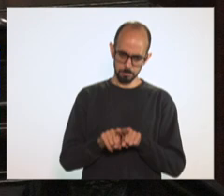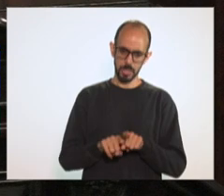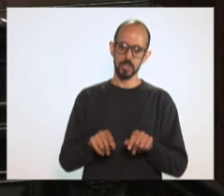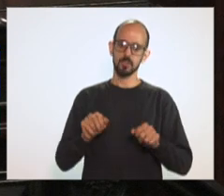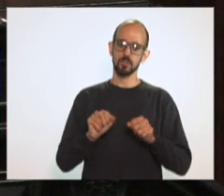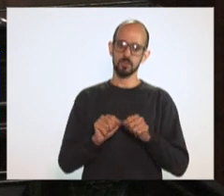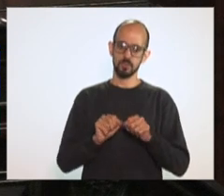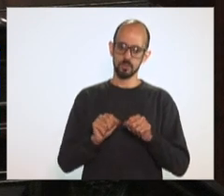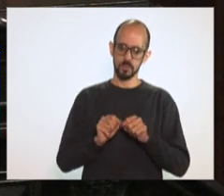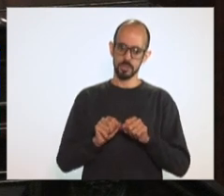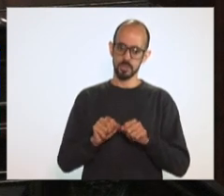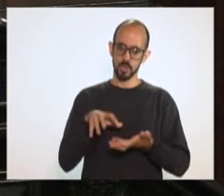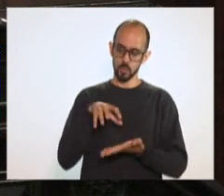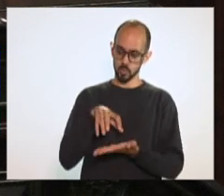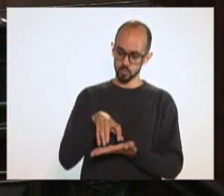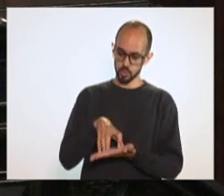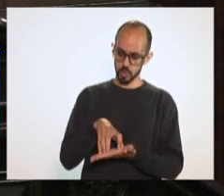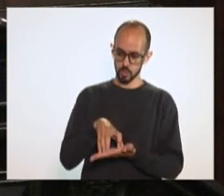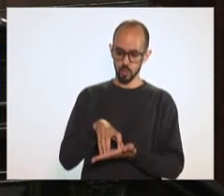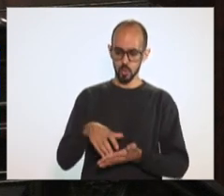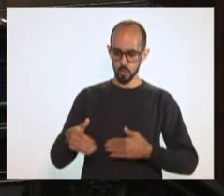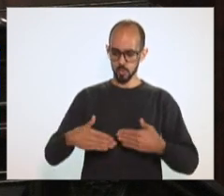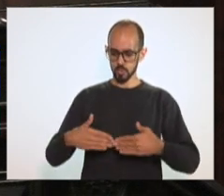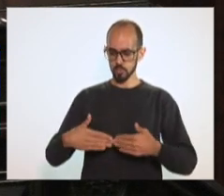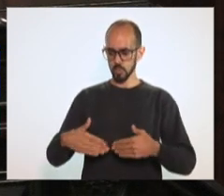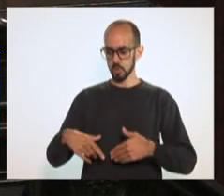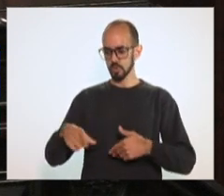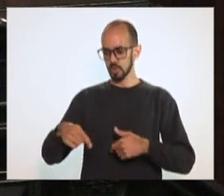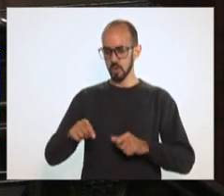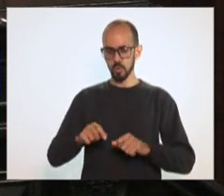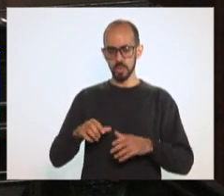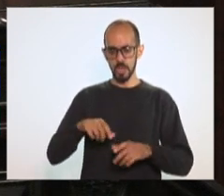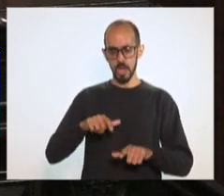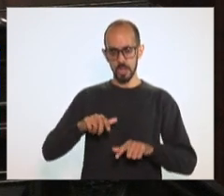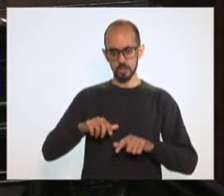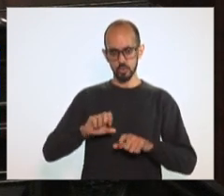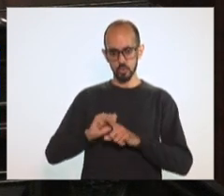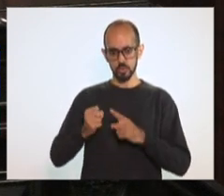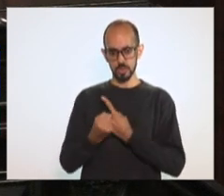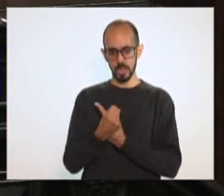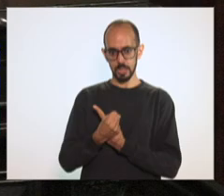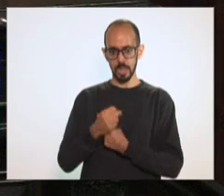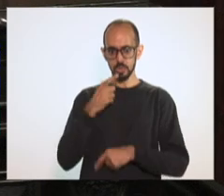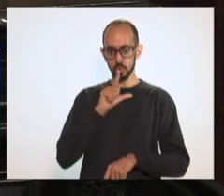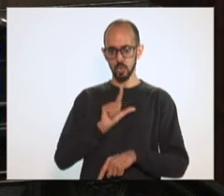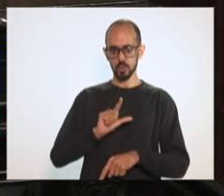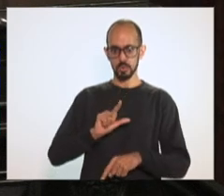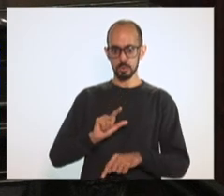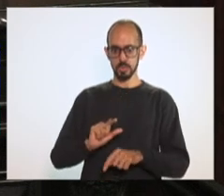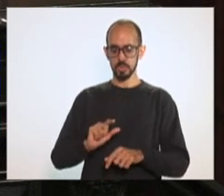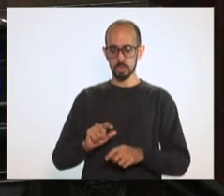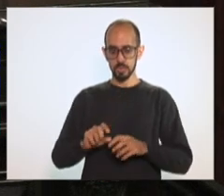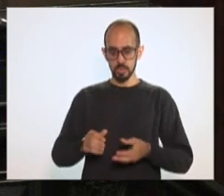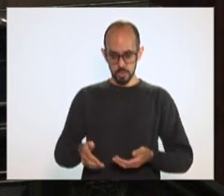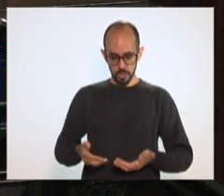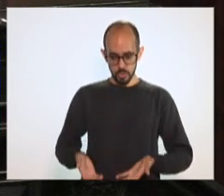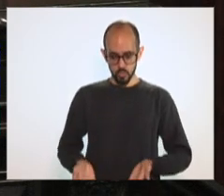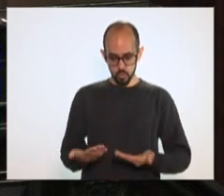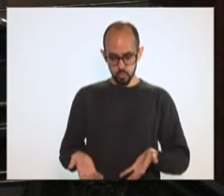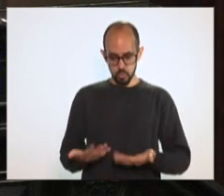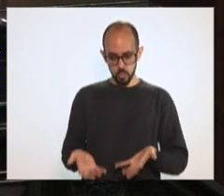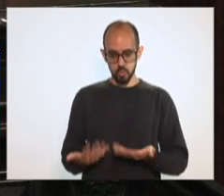que o setor produtivo, com que a sociedade adotasse efetivamente, por força de lei, medidas